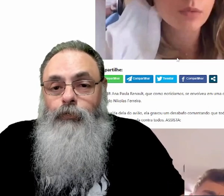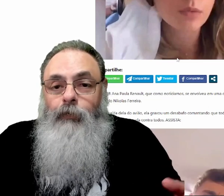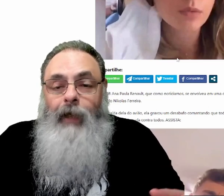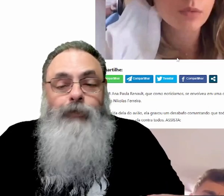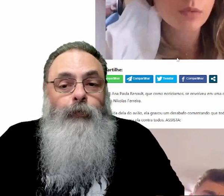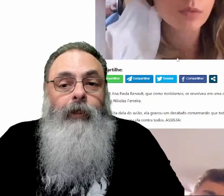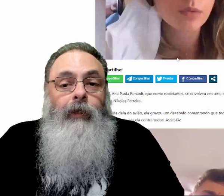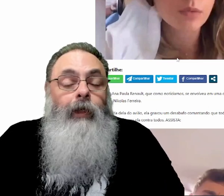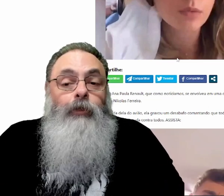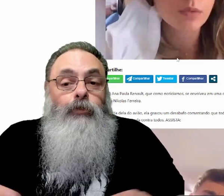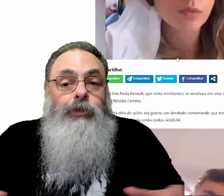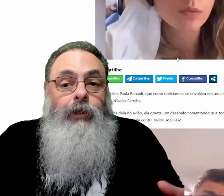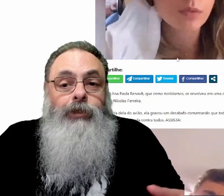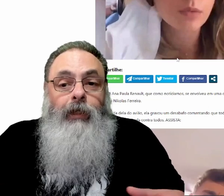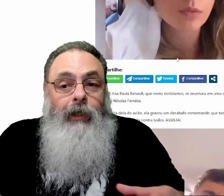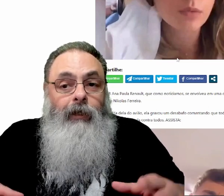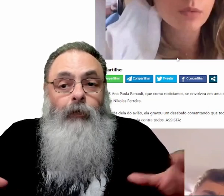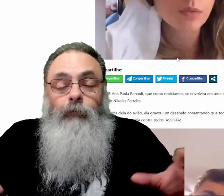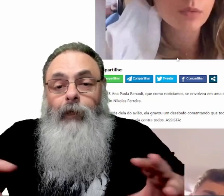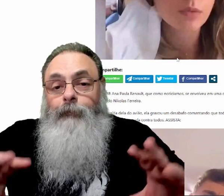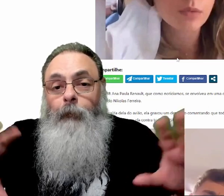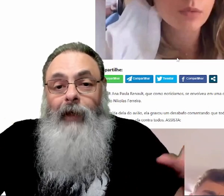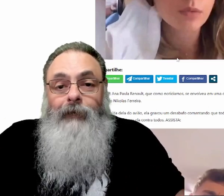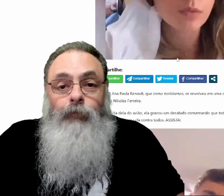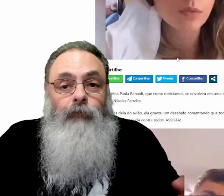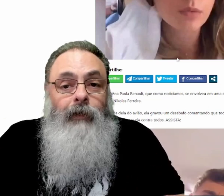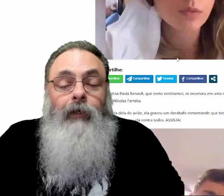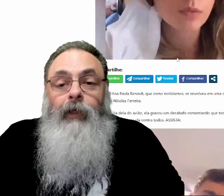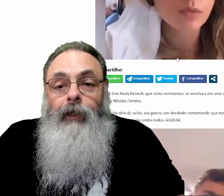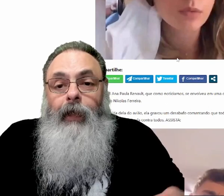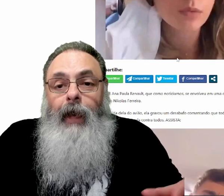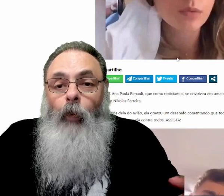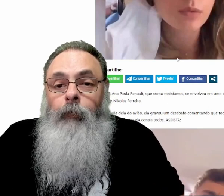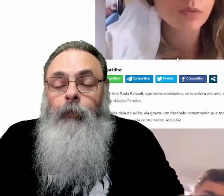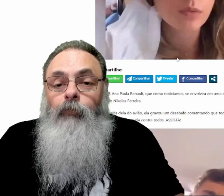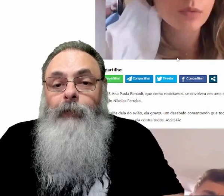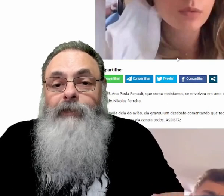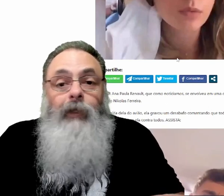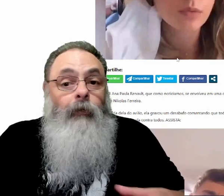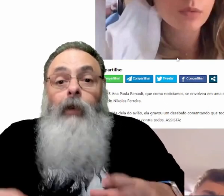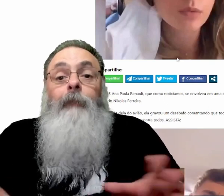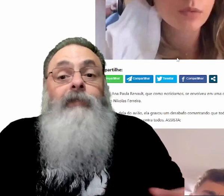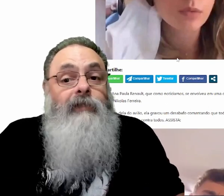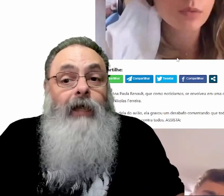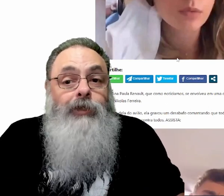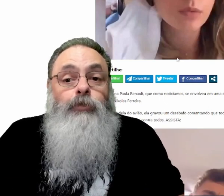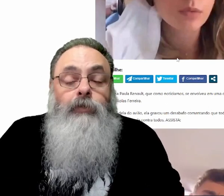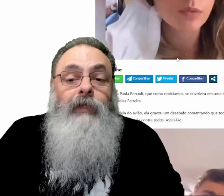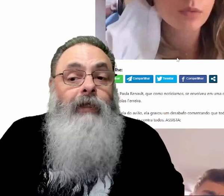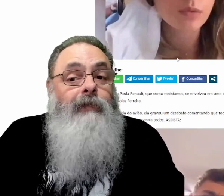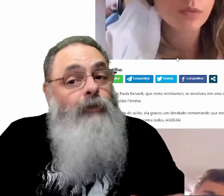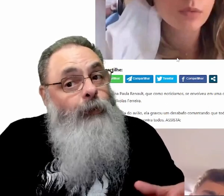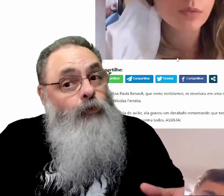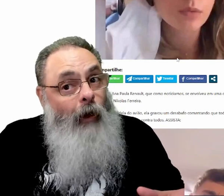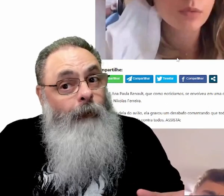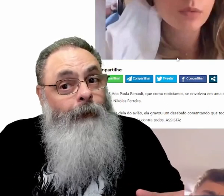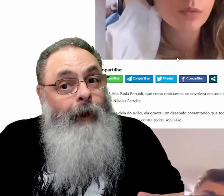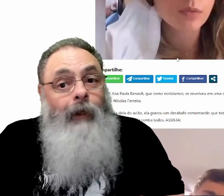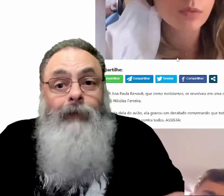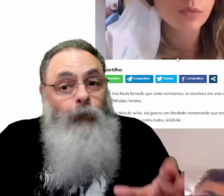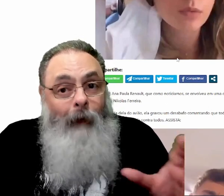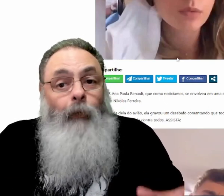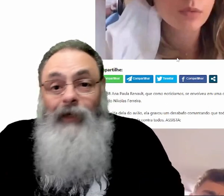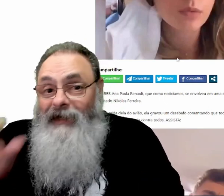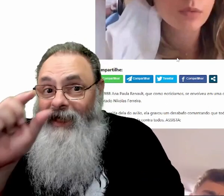em tantos outros lugares por aí só gente rica com uma um padrão de vida irreal para o povo brasileiro mas que se acha socialista esse pessoal